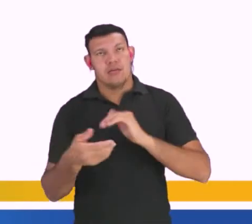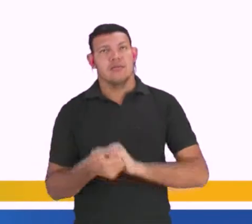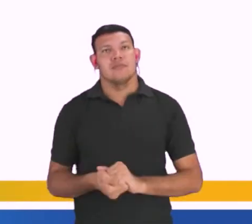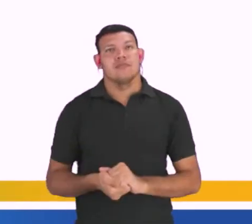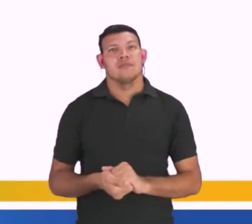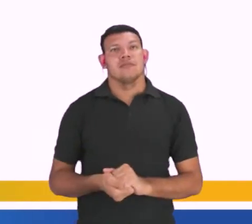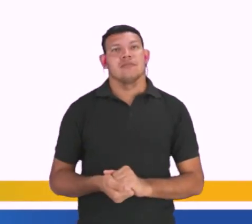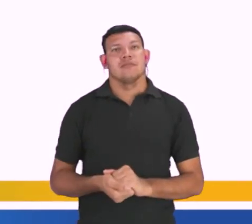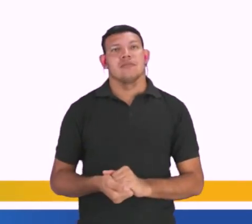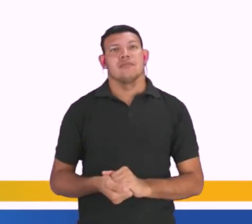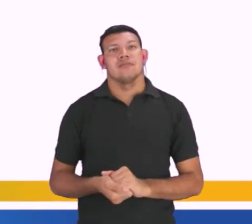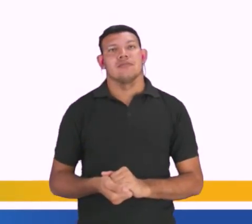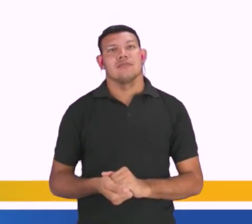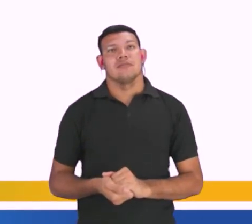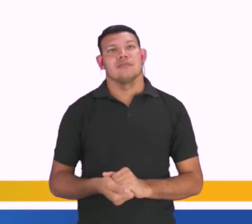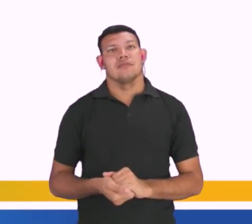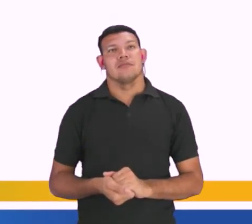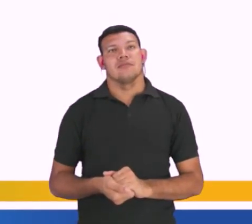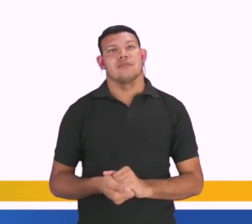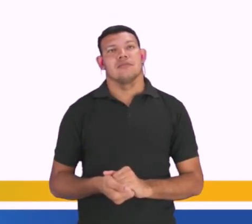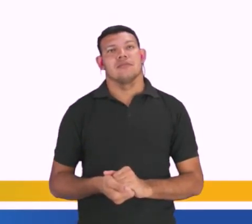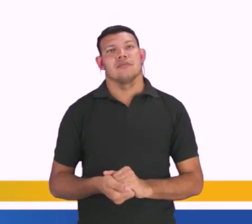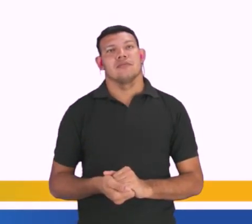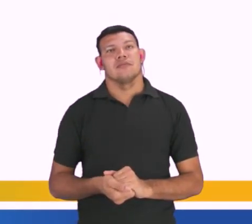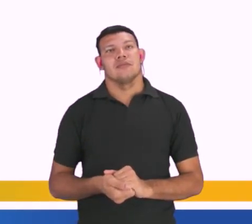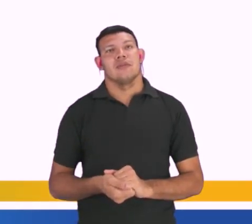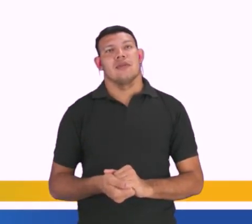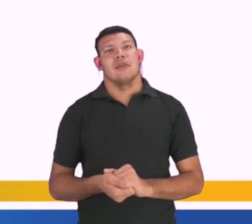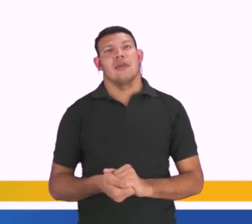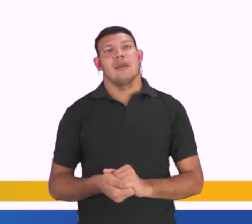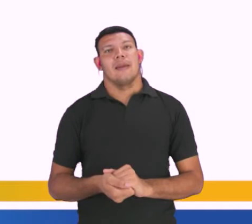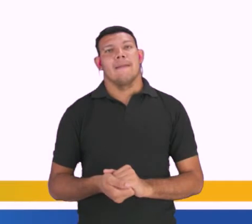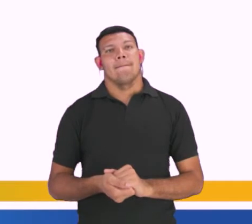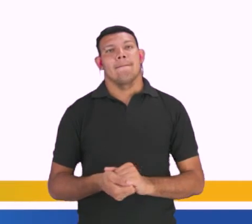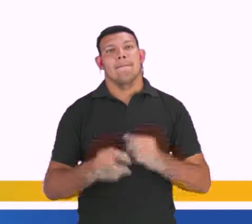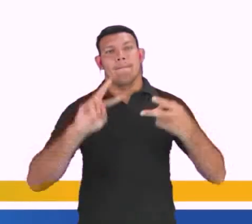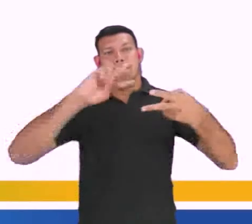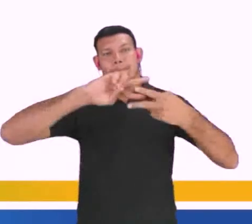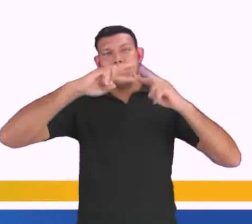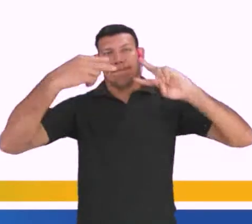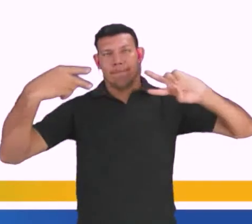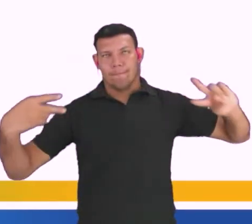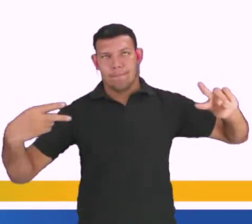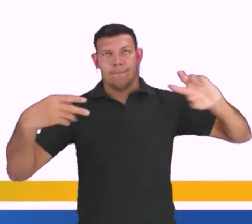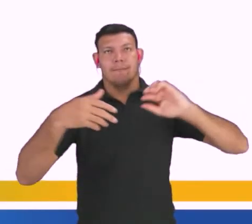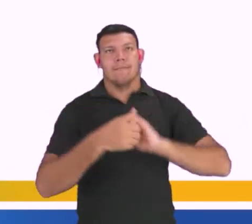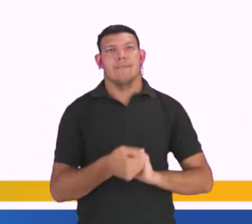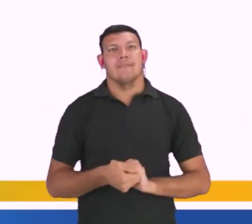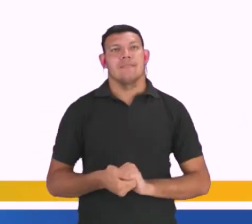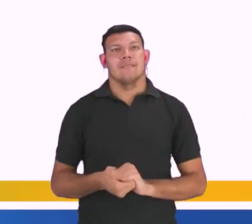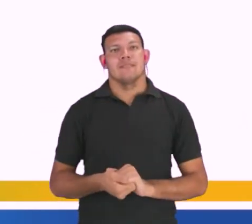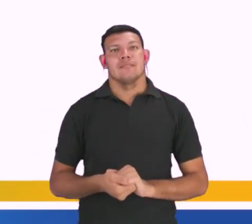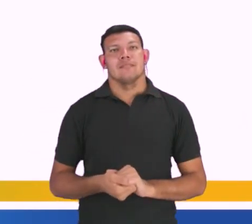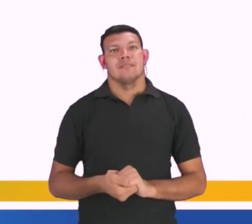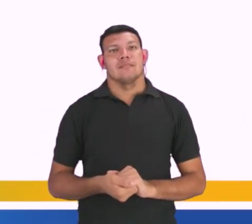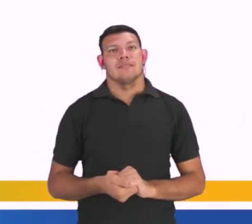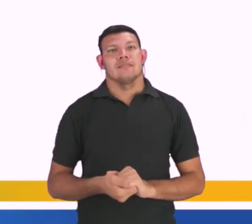finalizar, nós temos a bioquímica relacionada à presença do DNA, esse